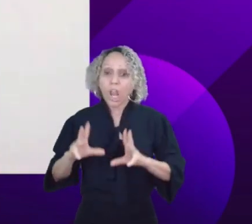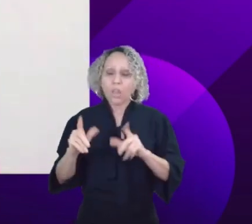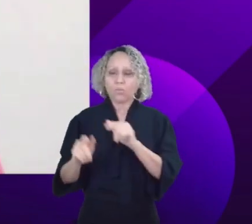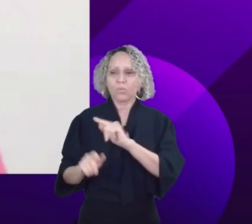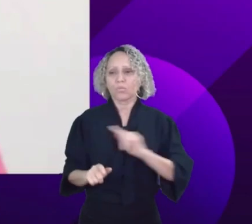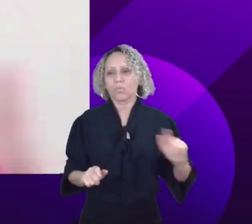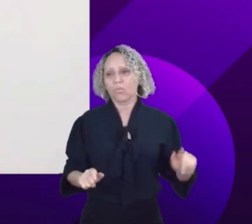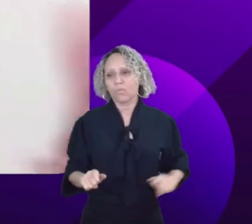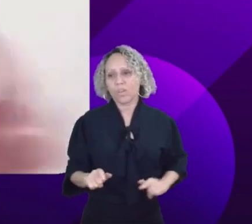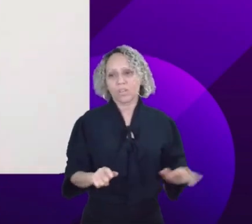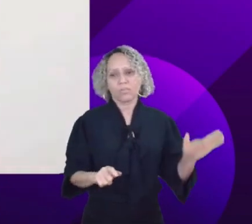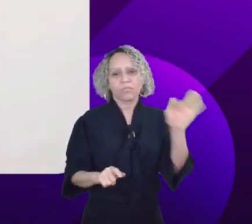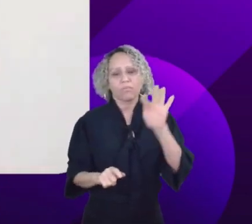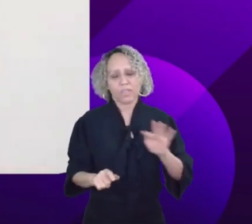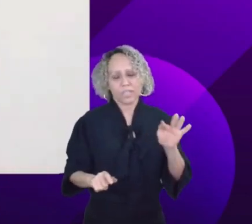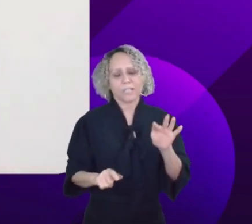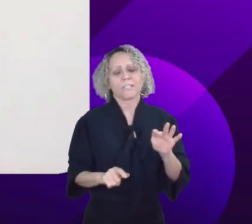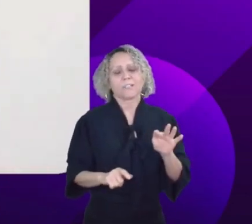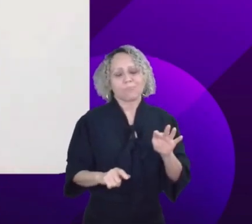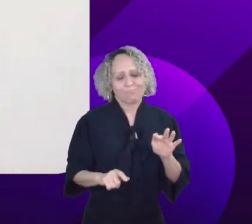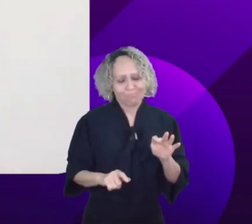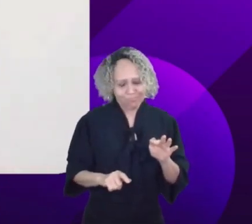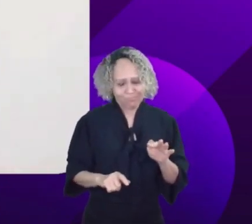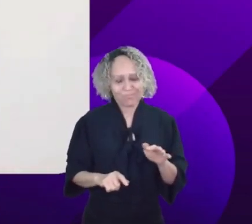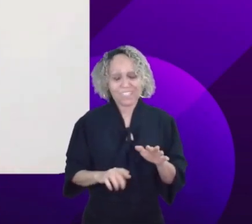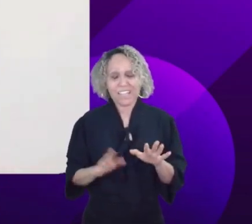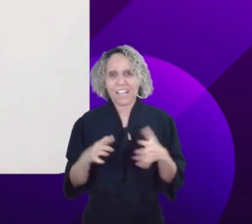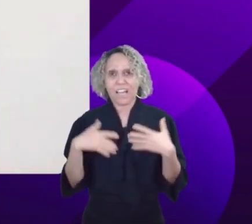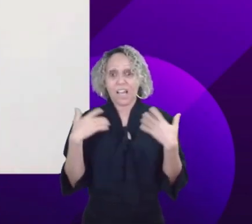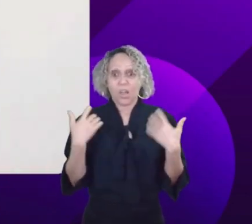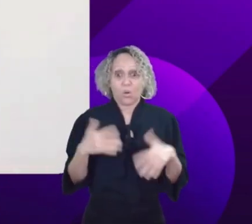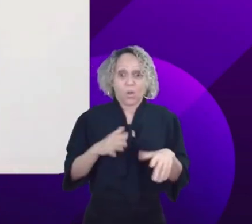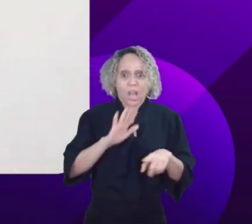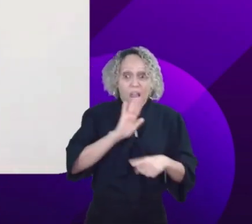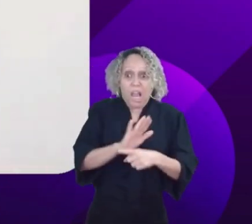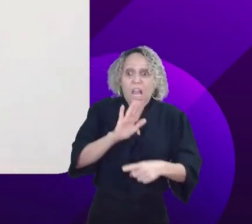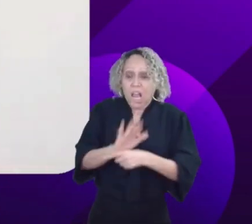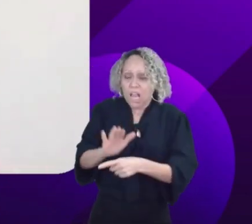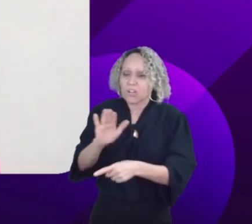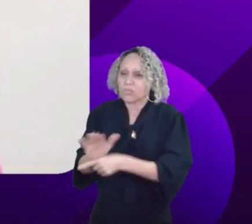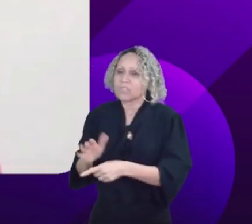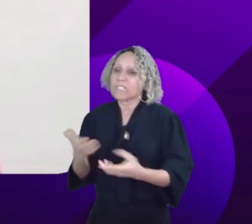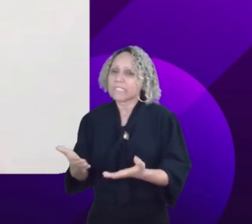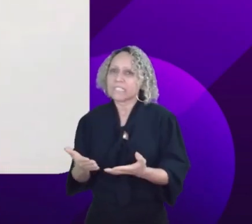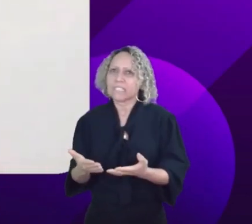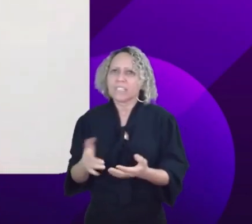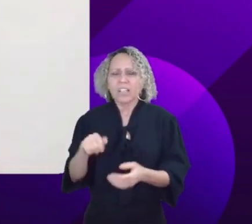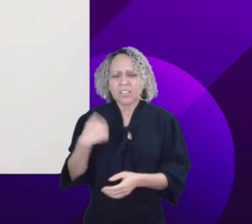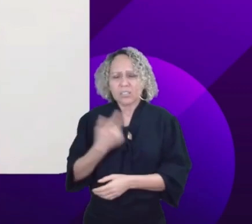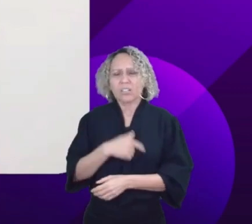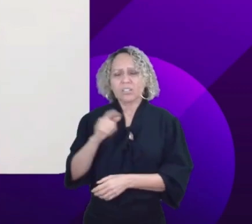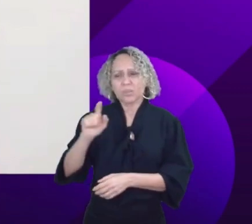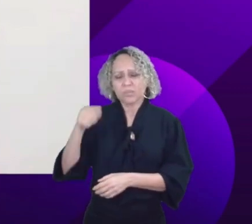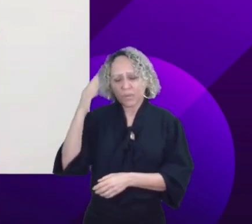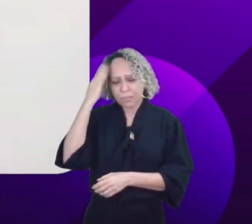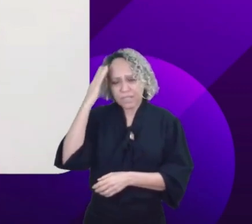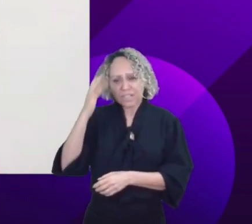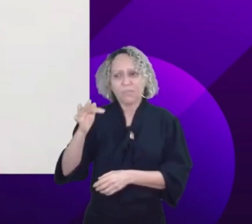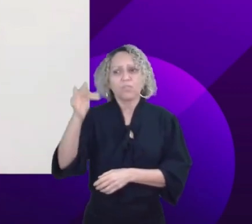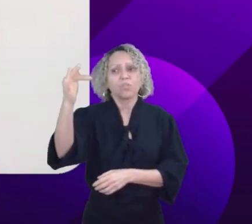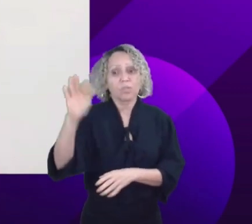o além. Mas nesse momento a gente ainda está no olho do furacão, ainda resolvendo situações emergenciais, né? Situações do